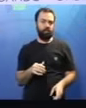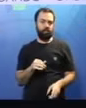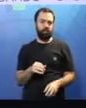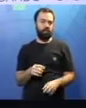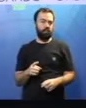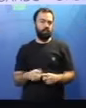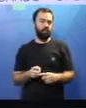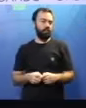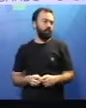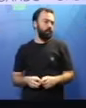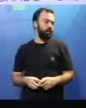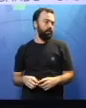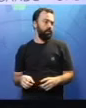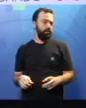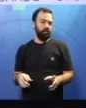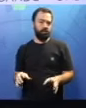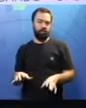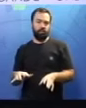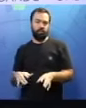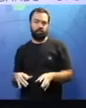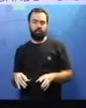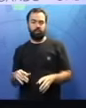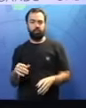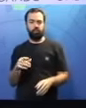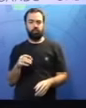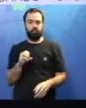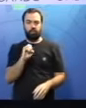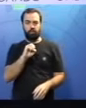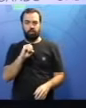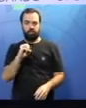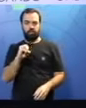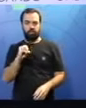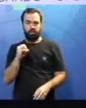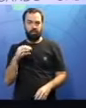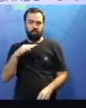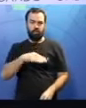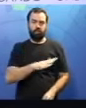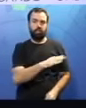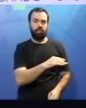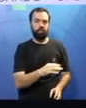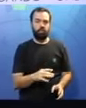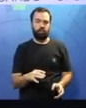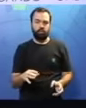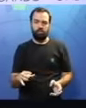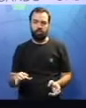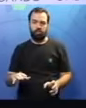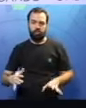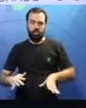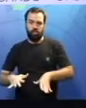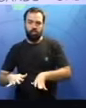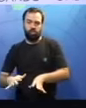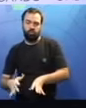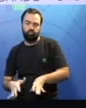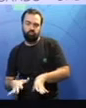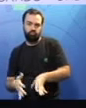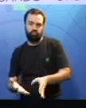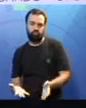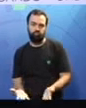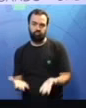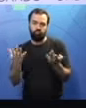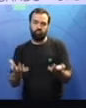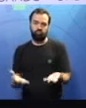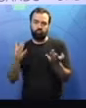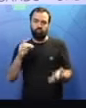da crosta terrestre ou da crosta oceânica, no caso, que empurra a massa de água para cima,